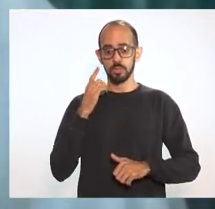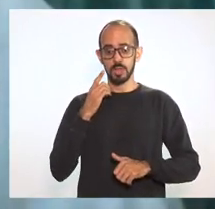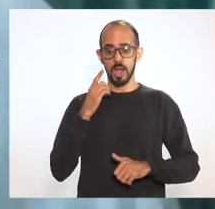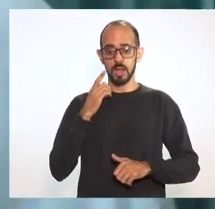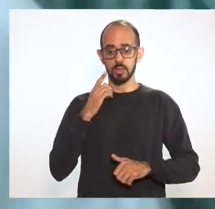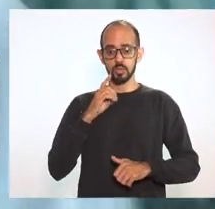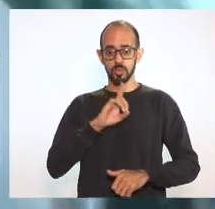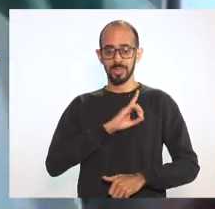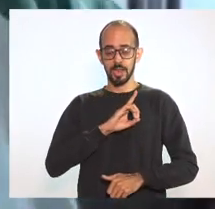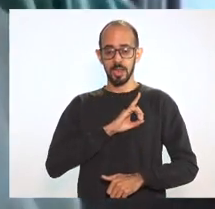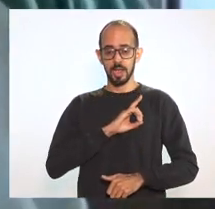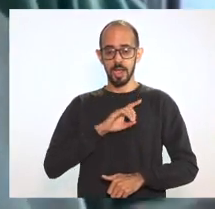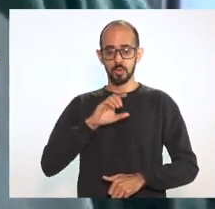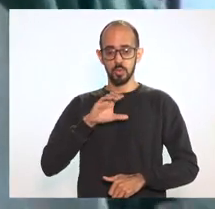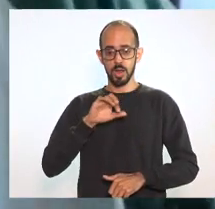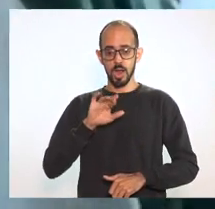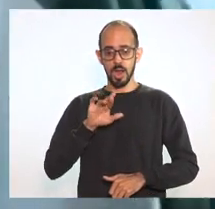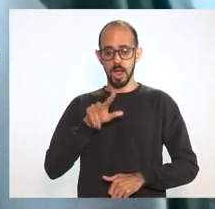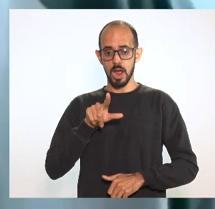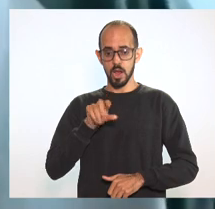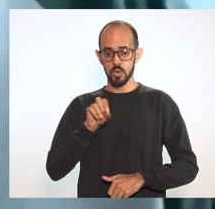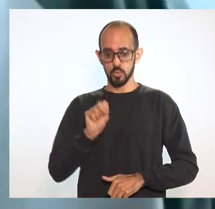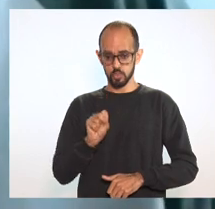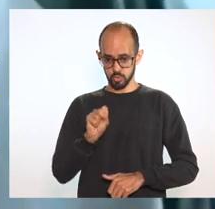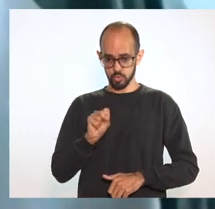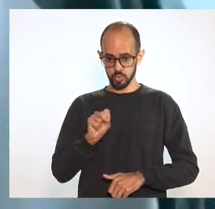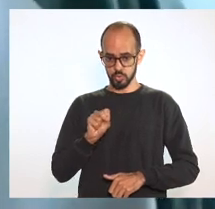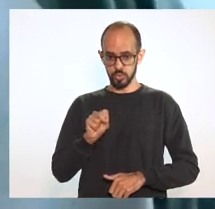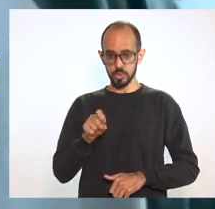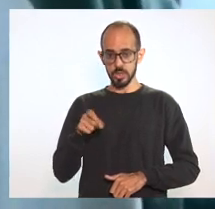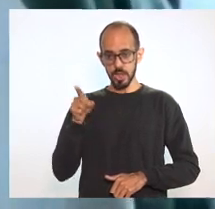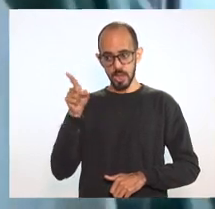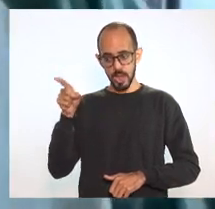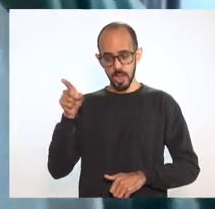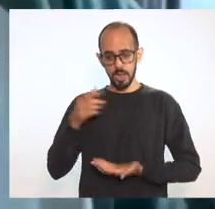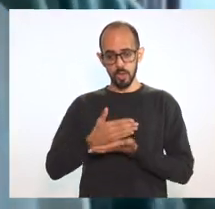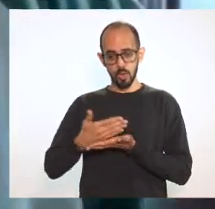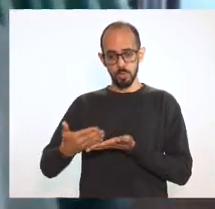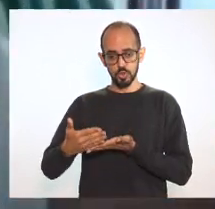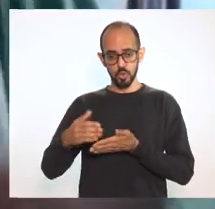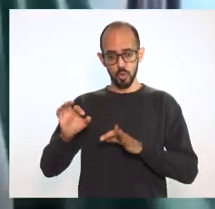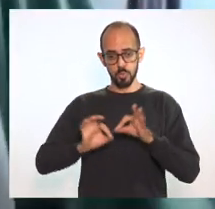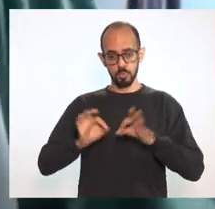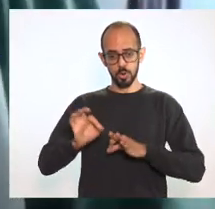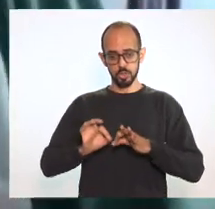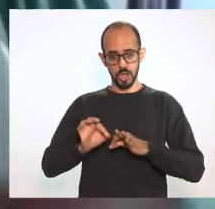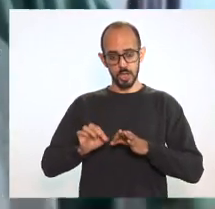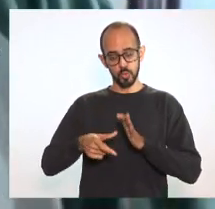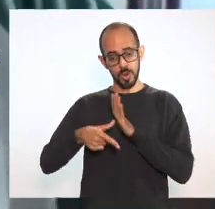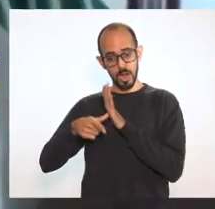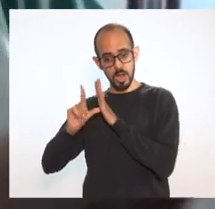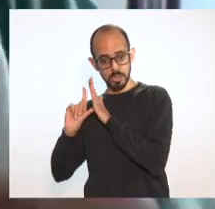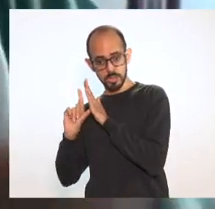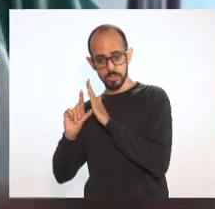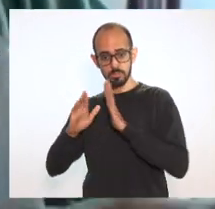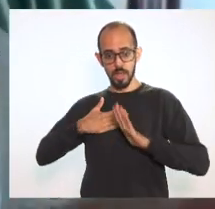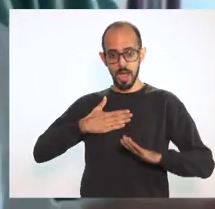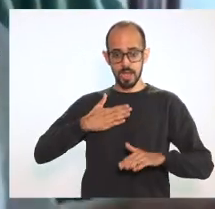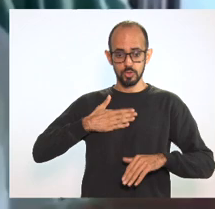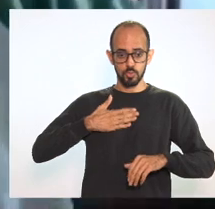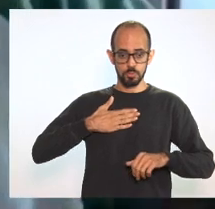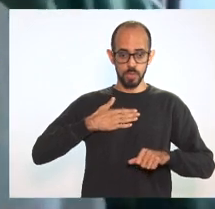delegado Carlos Augusto. Ele entrou com o projeto anterior e o meu é mais amplo. E ele próprio